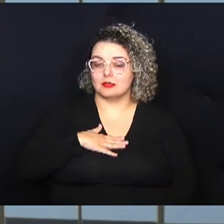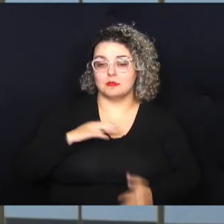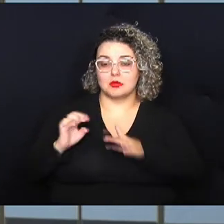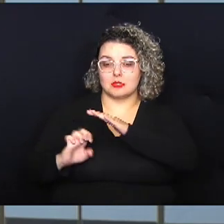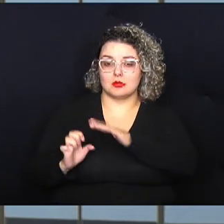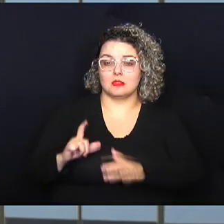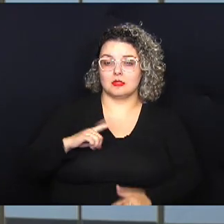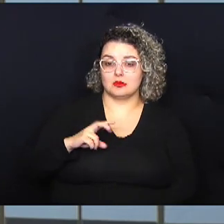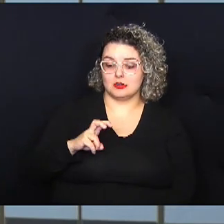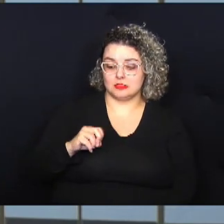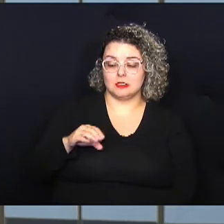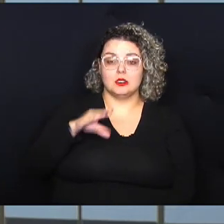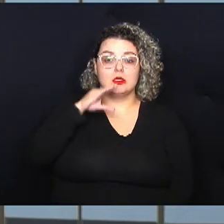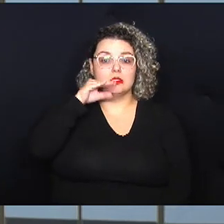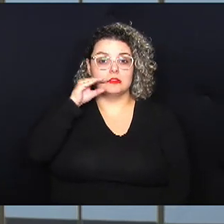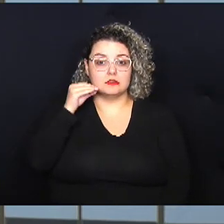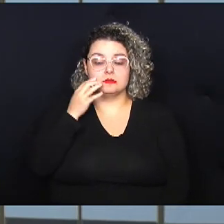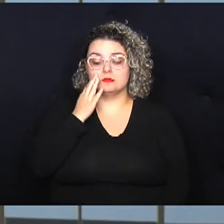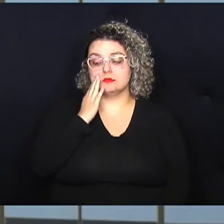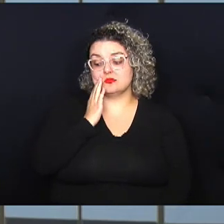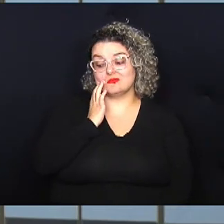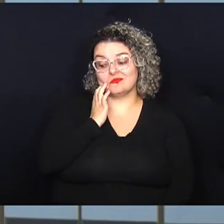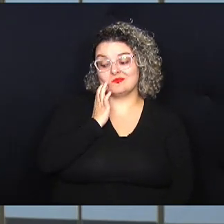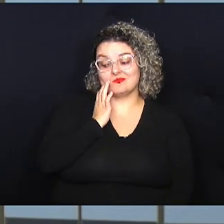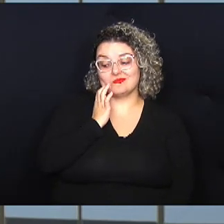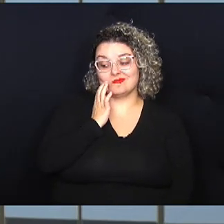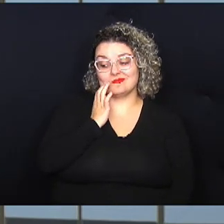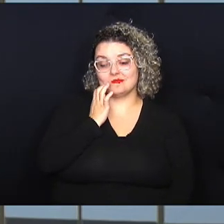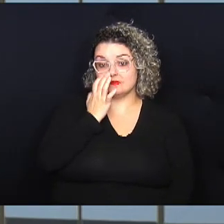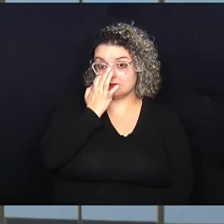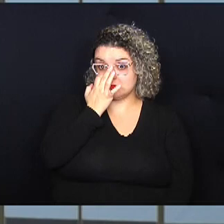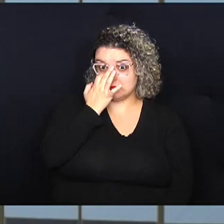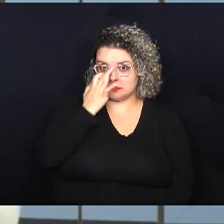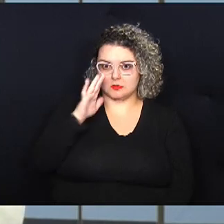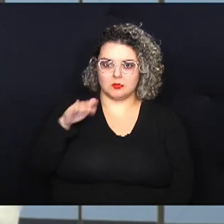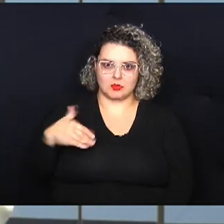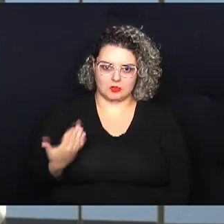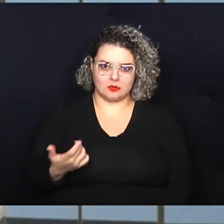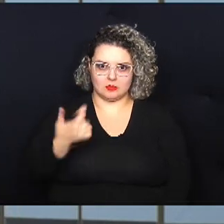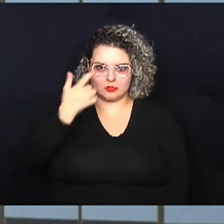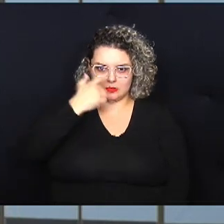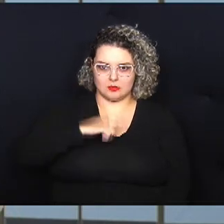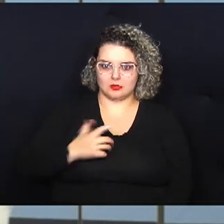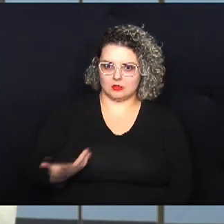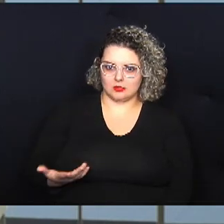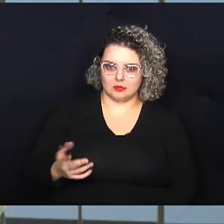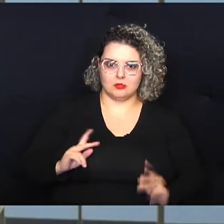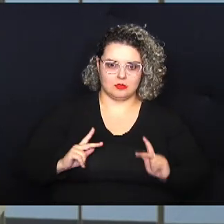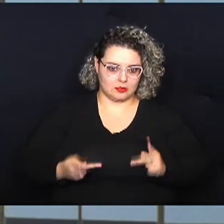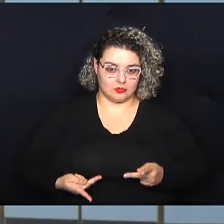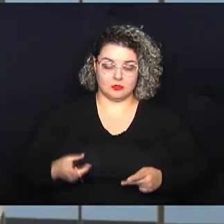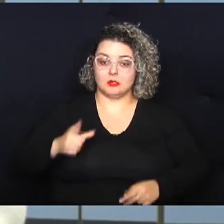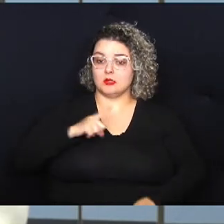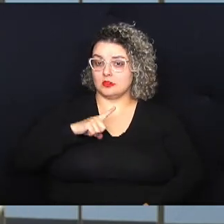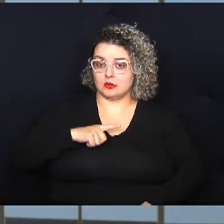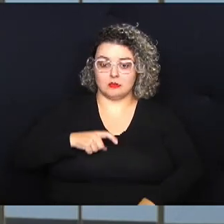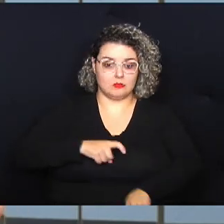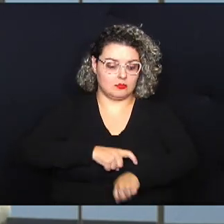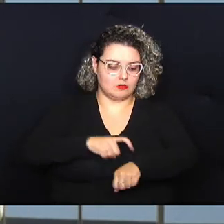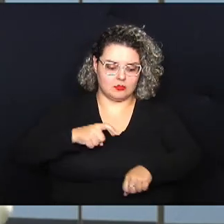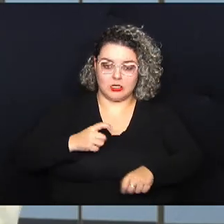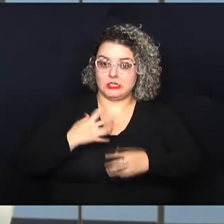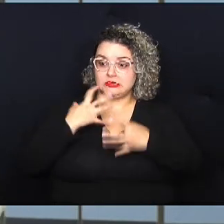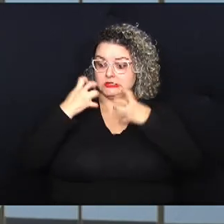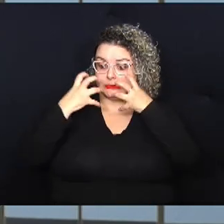50 funcionários. E aí quando você, né? Eu sou humano, eu tenho o meu momento de raiva. Exato. Eu tenho o